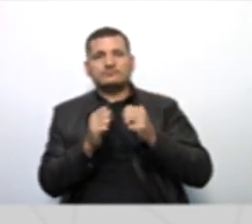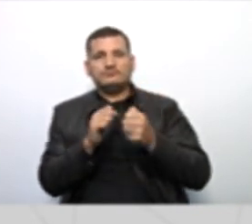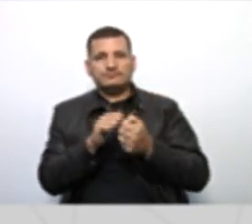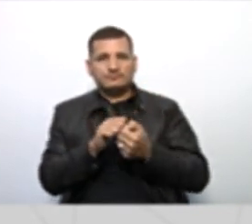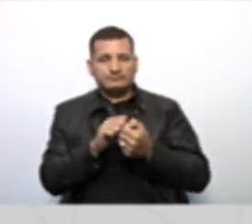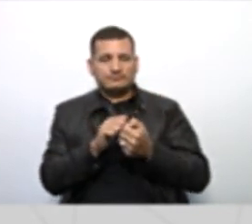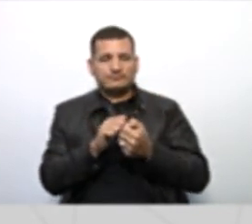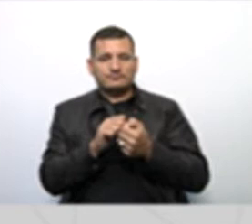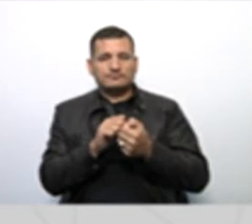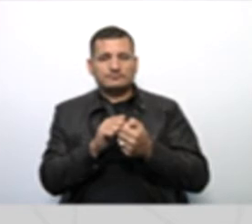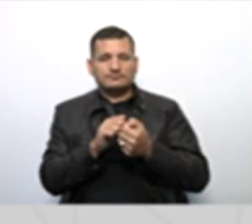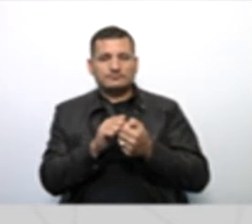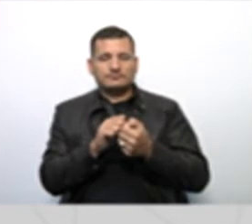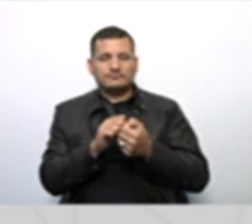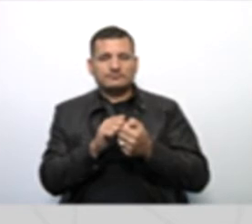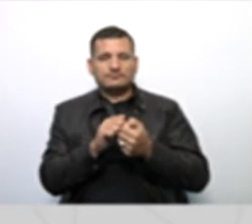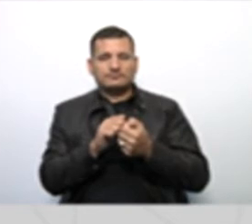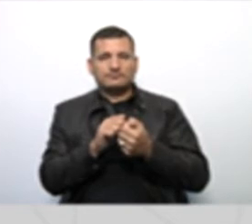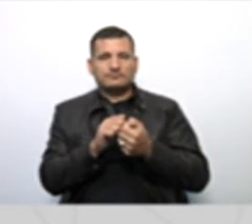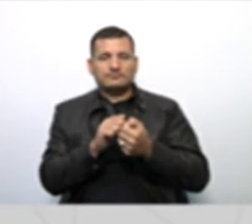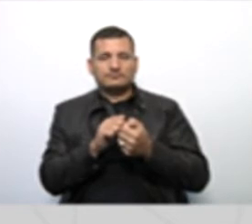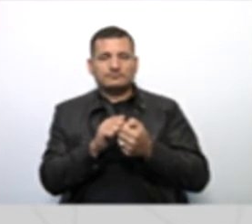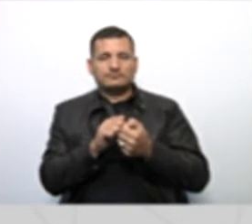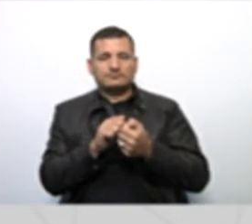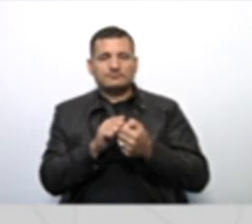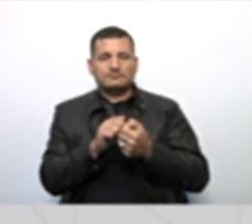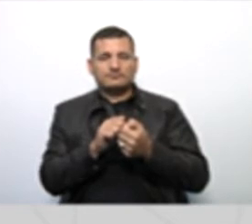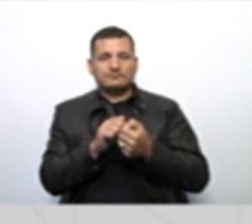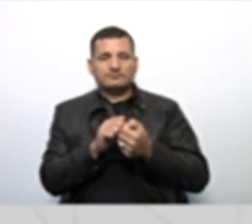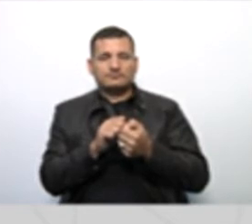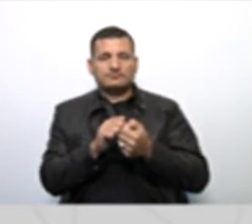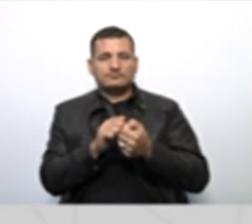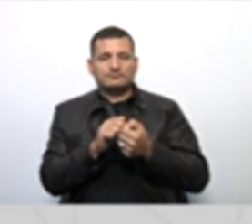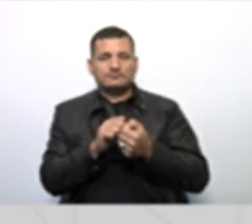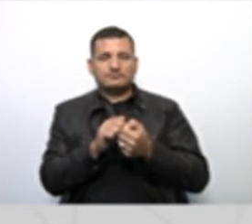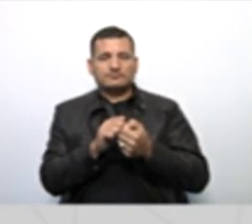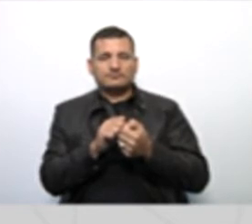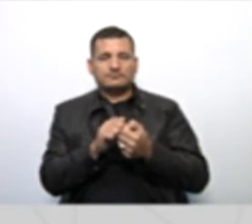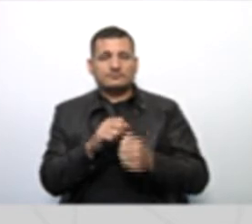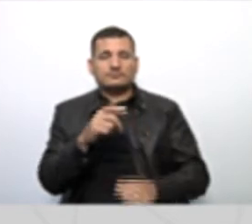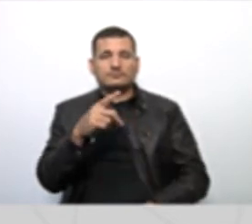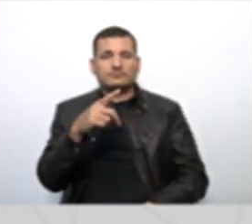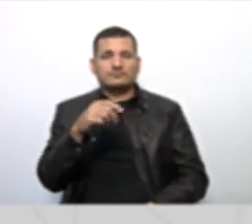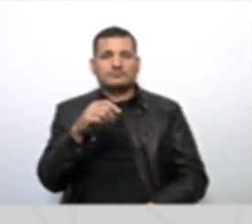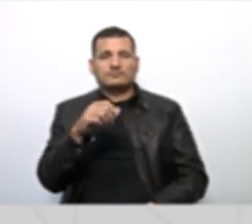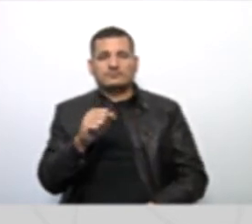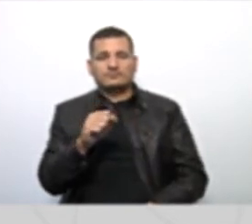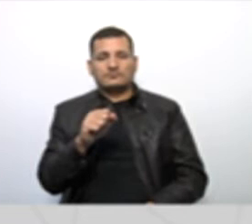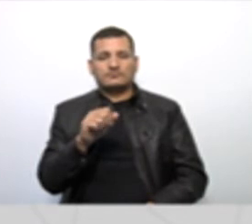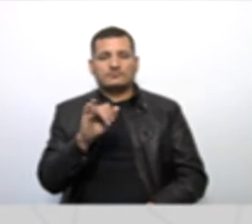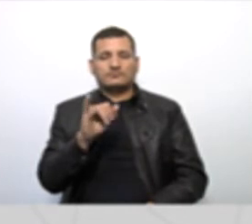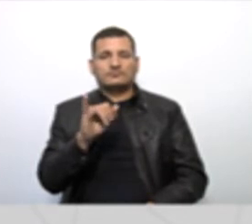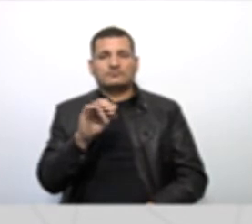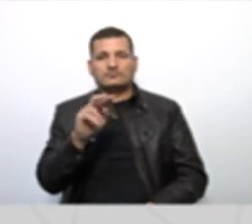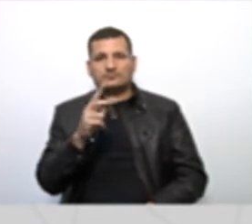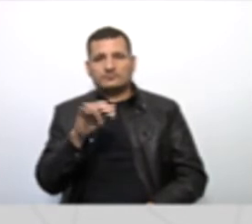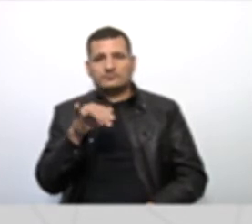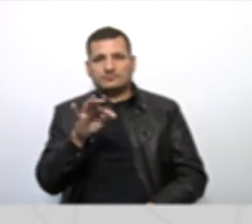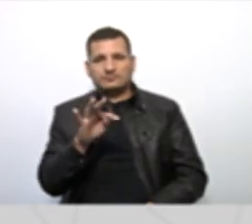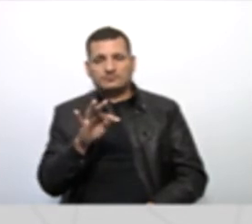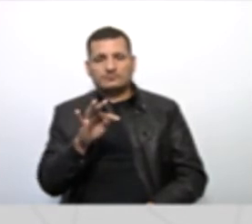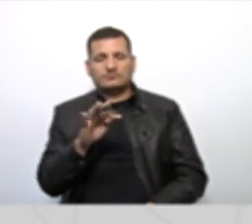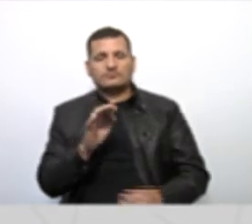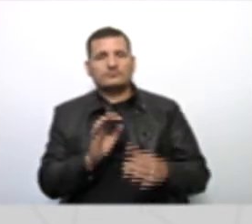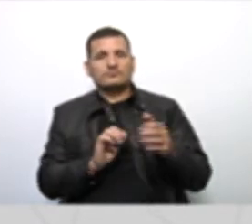fica conforme o layout geral. Já o Post Eurídice, ele vai se adaptar conforme a relação ao pai. Então, se o pai for